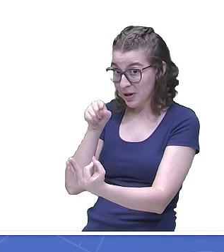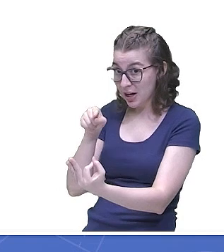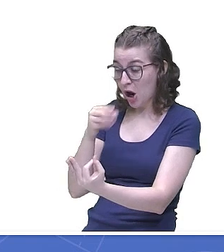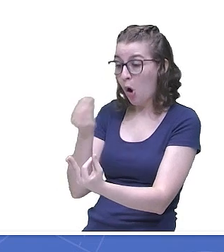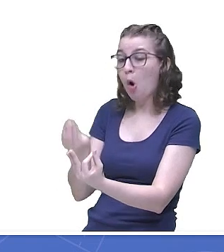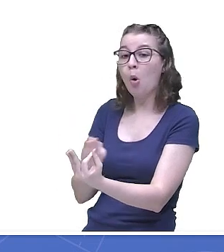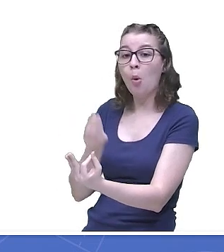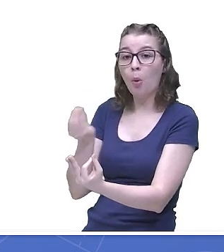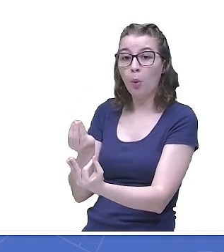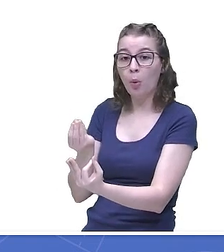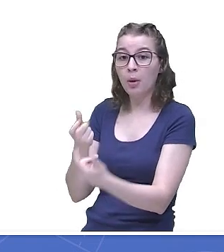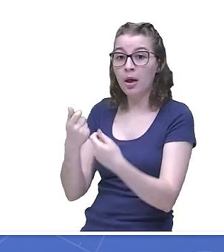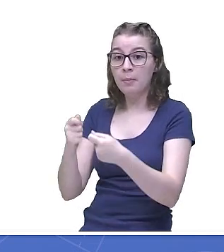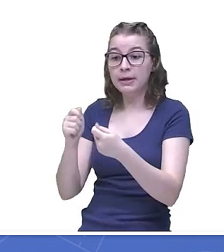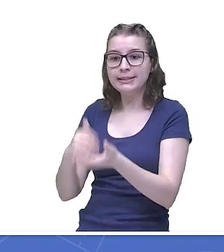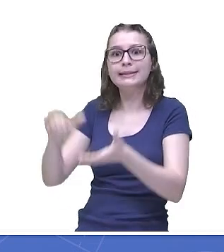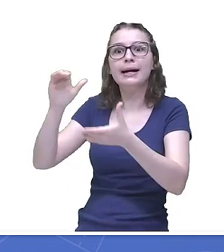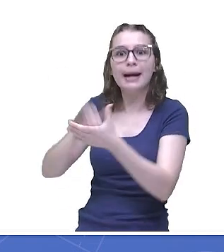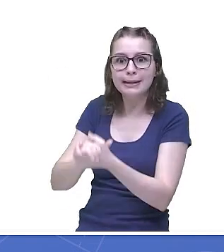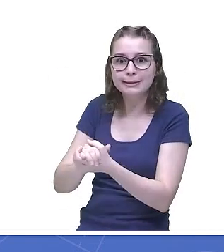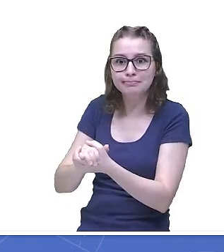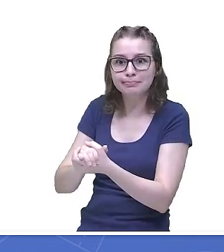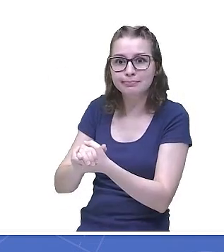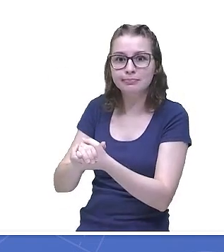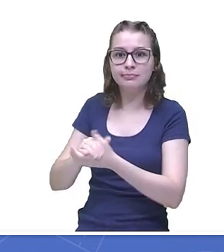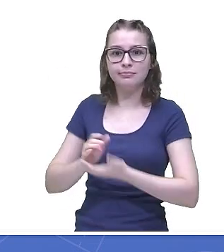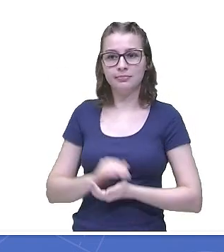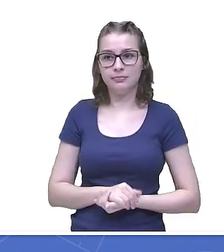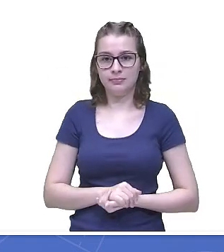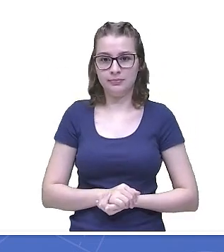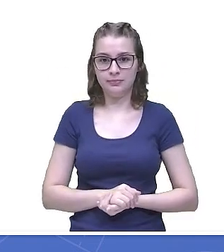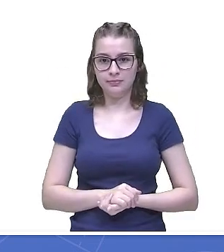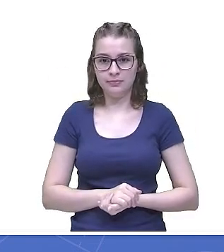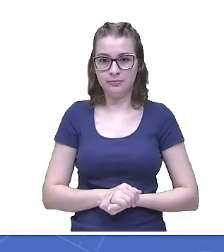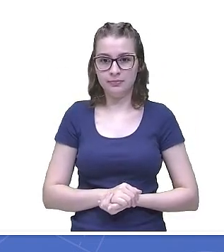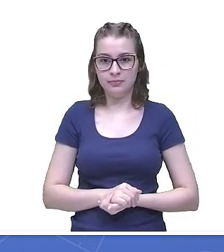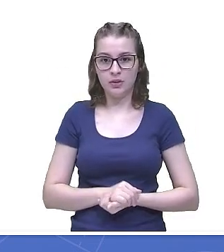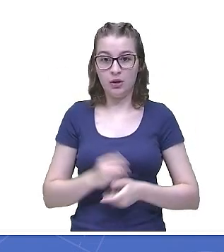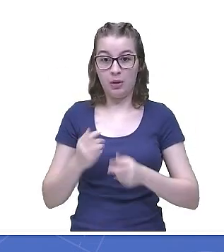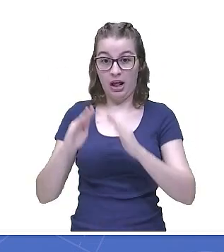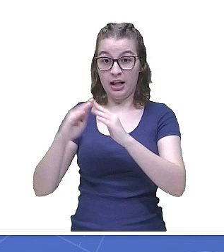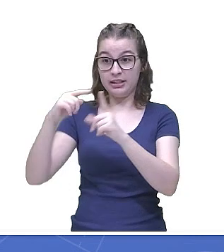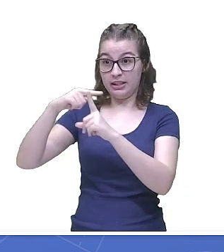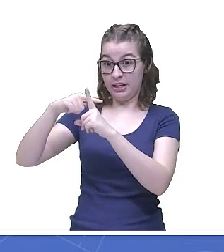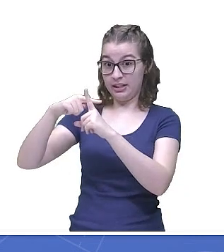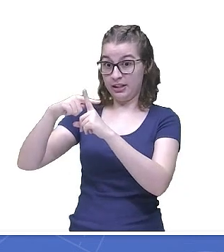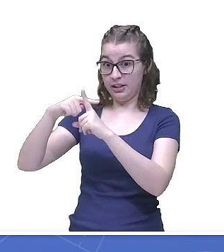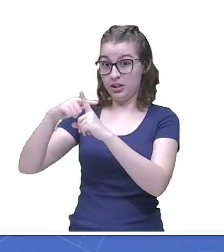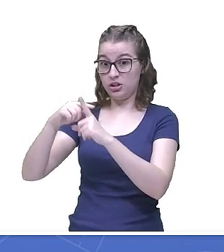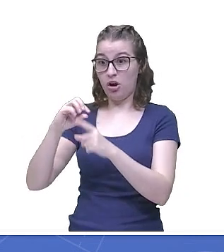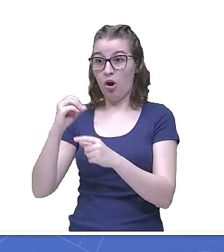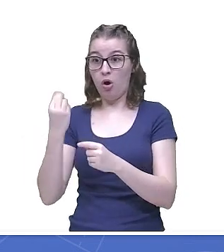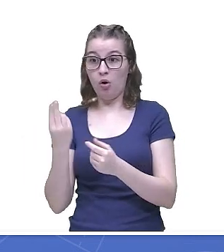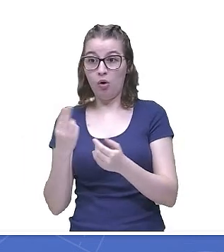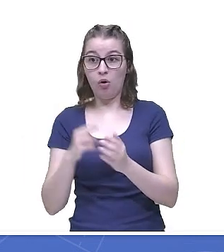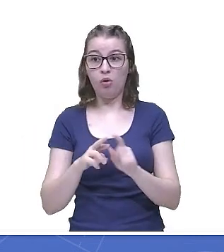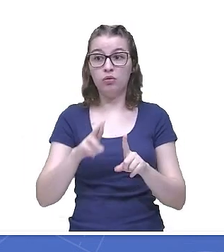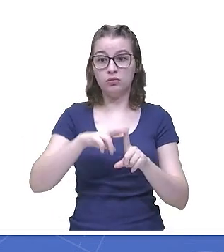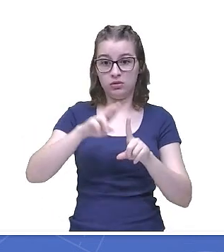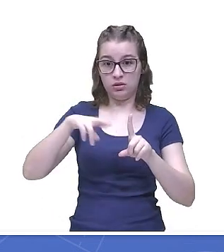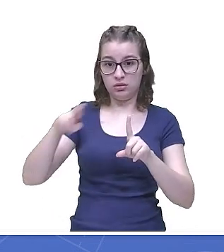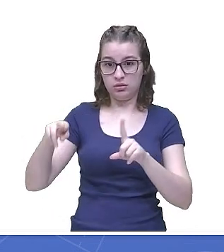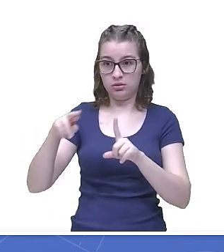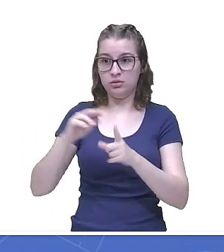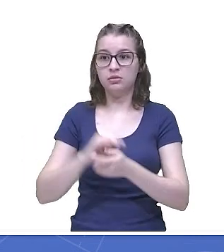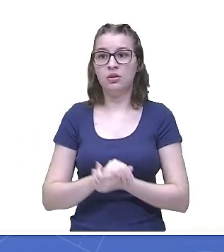precisava passar pelo matrimônio, né? Somente pelo patrimônio religioso ou civil. Então, a Constituição,